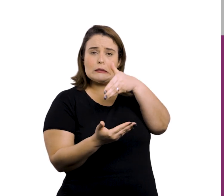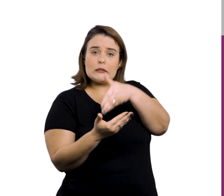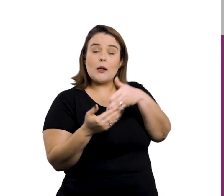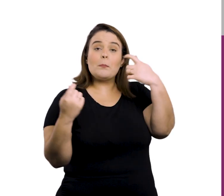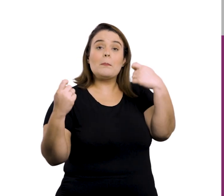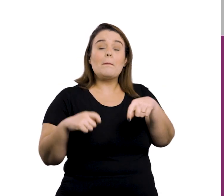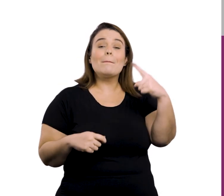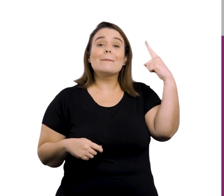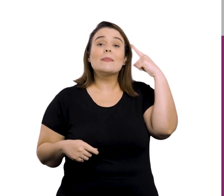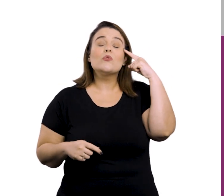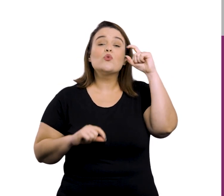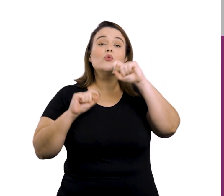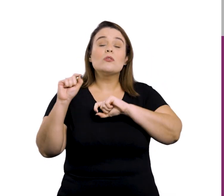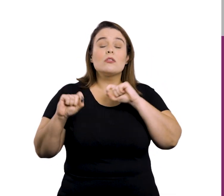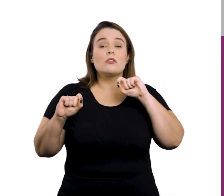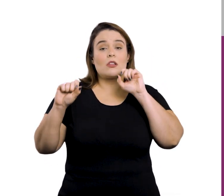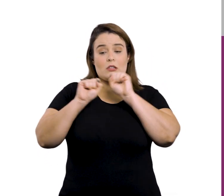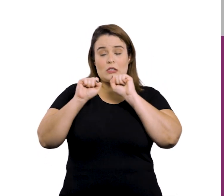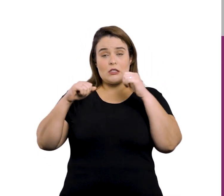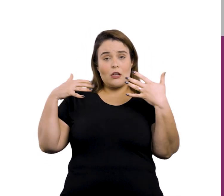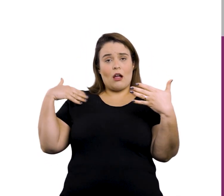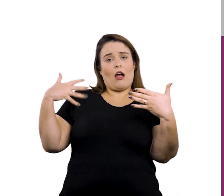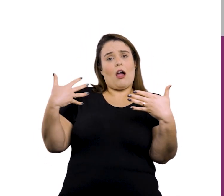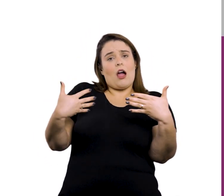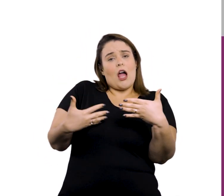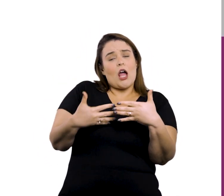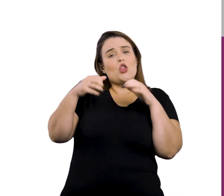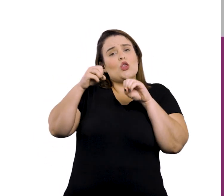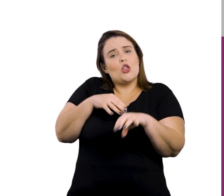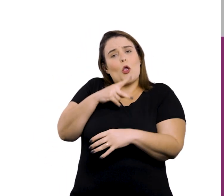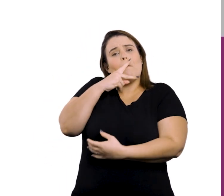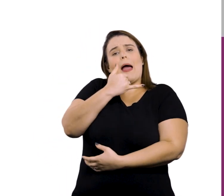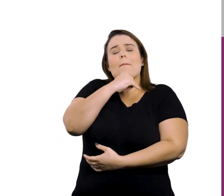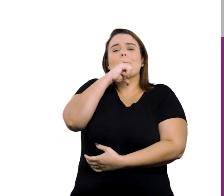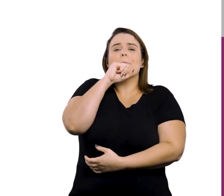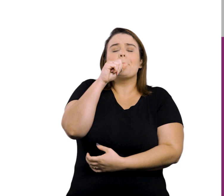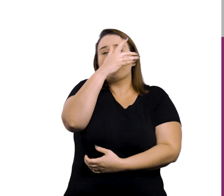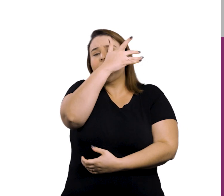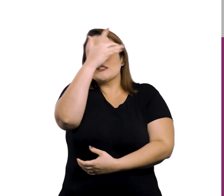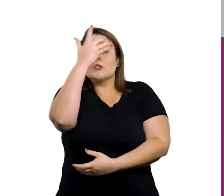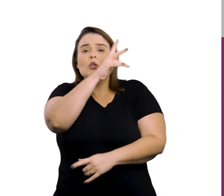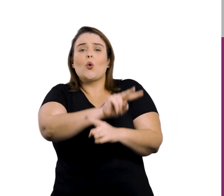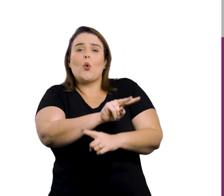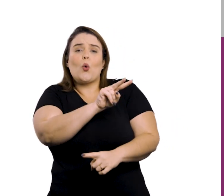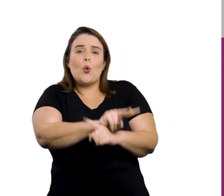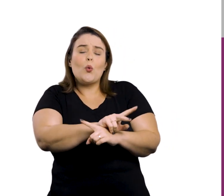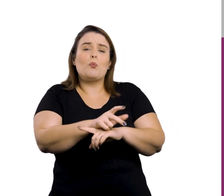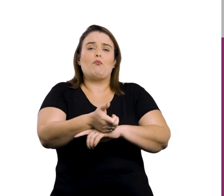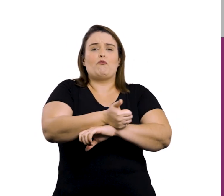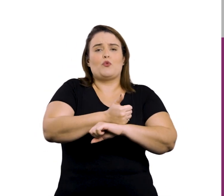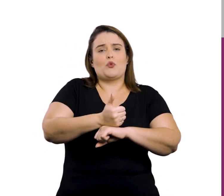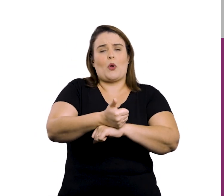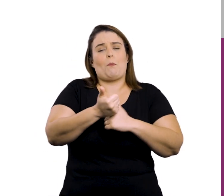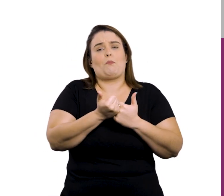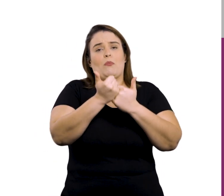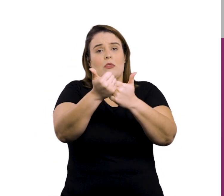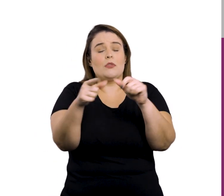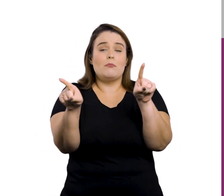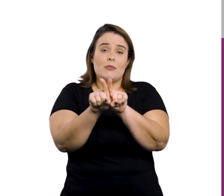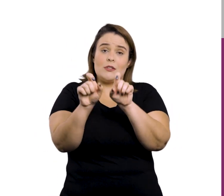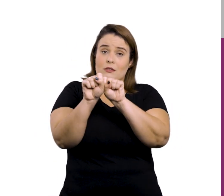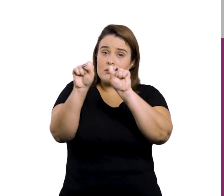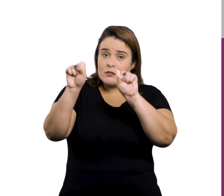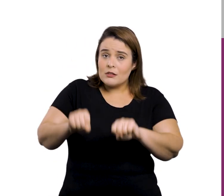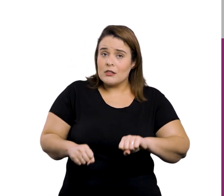ser consideradas sob uma ótica sistêmica, perpassando educadores, pais ou cuidadores, profissionais de apoio e